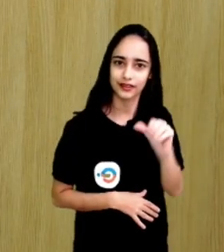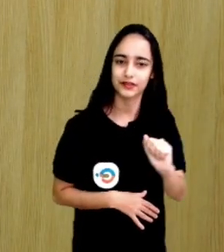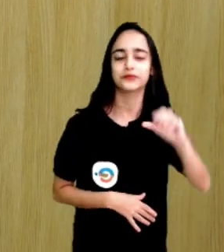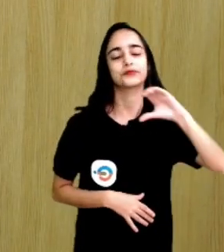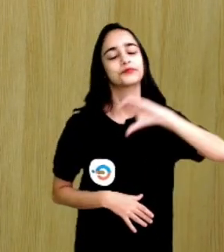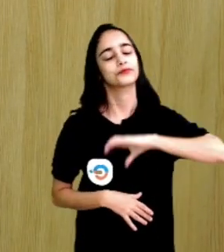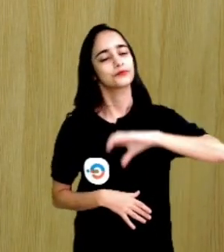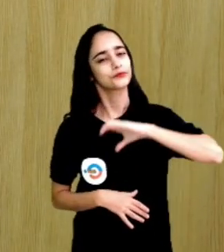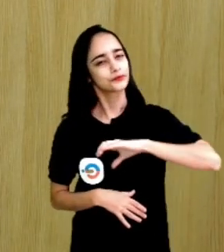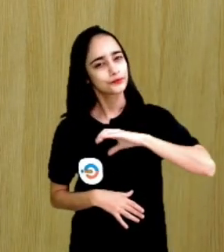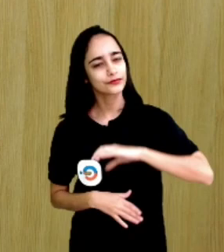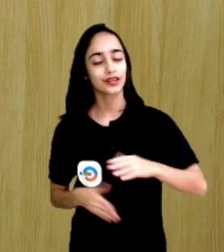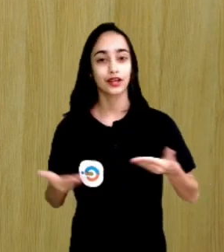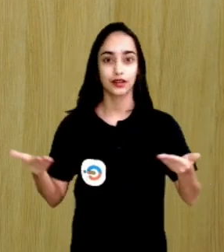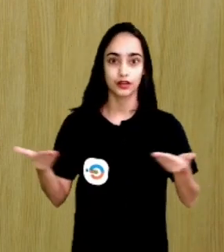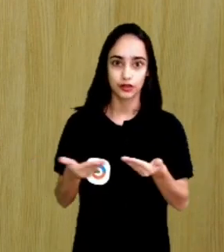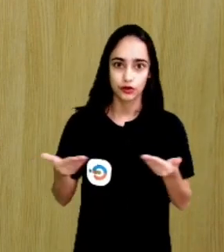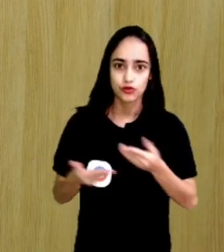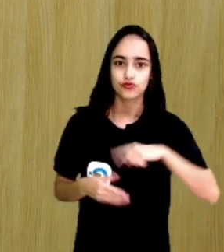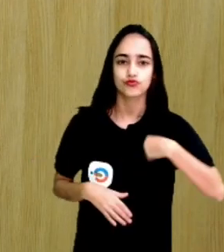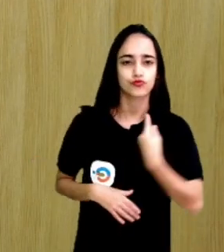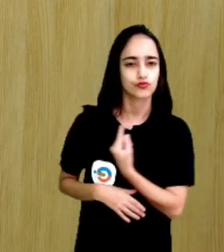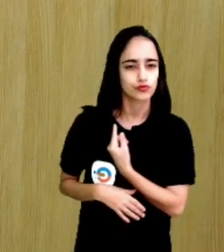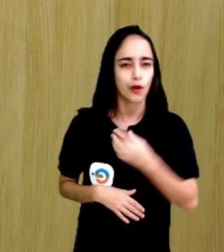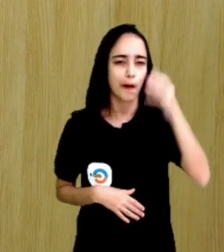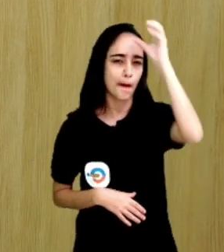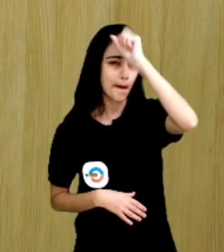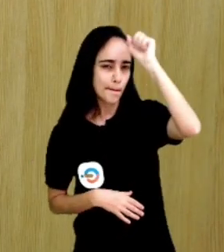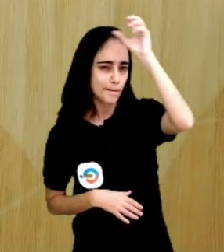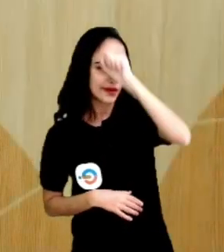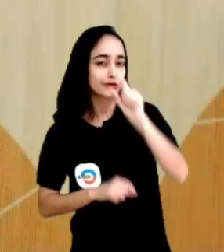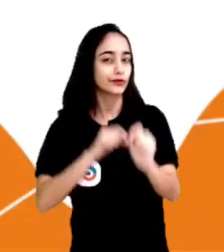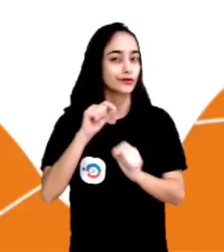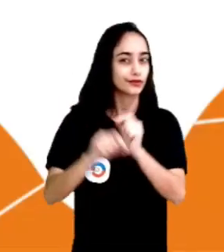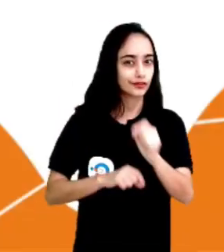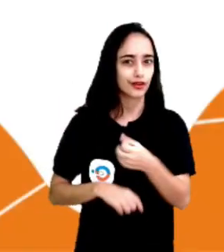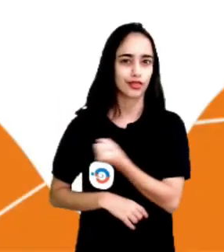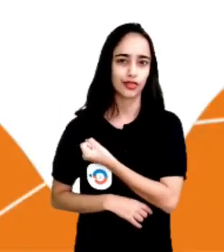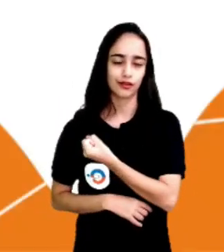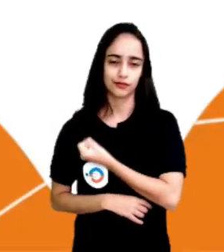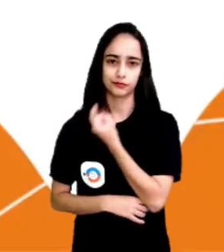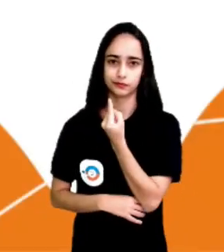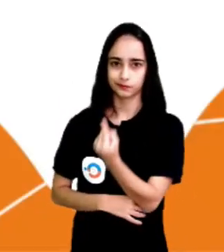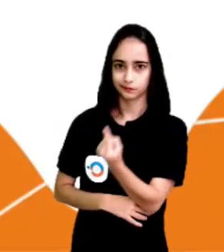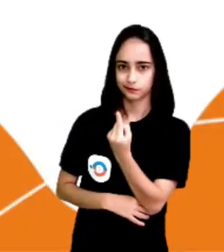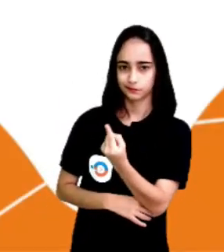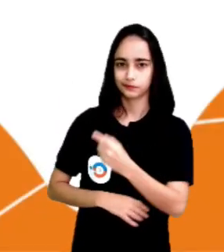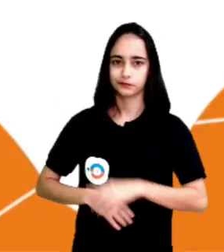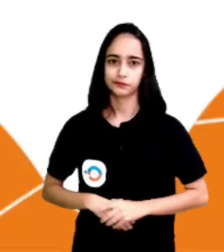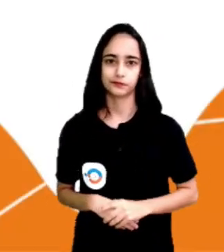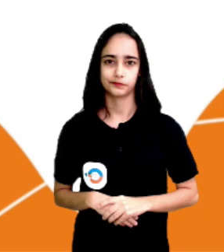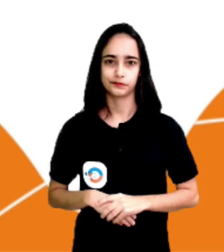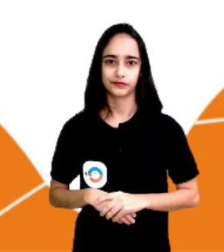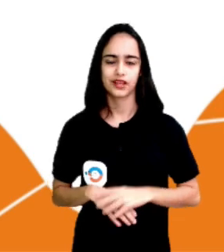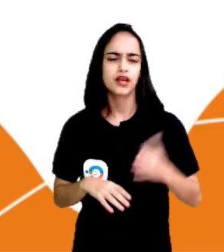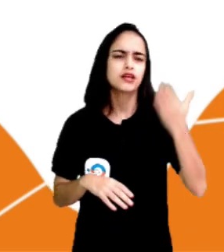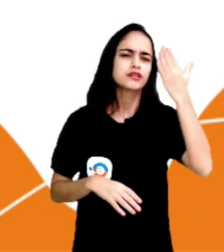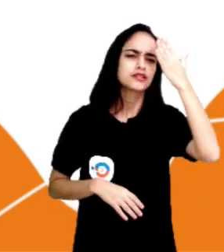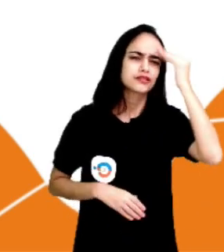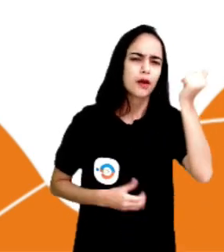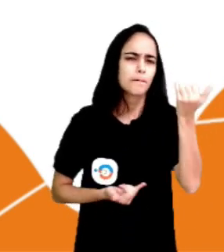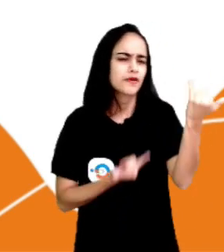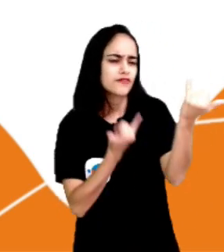portuguesa E hoje nós vamos pegar a onda no descritor número um localizar